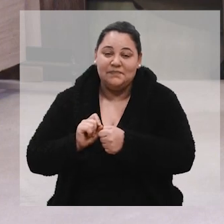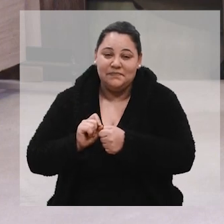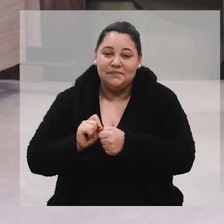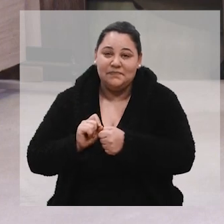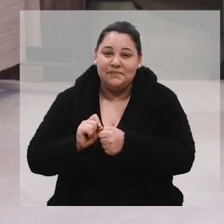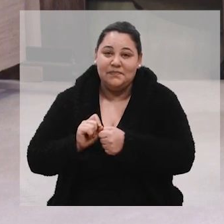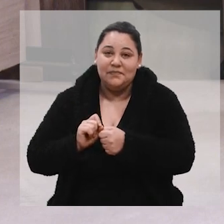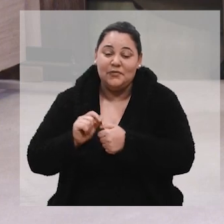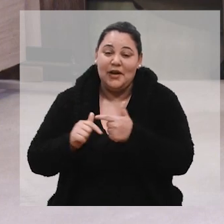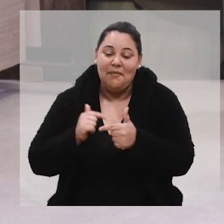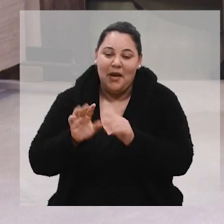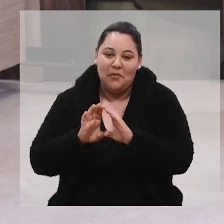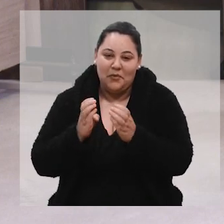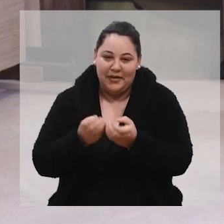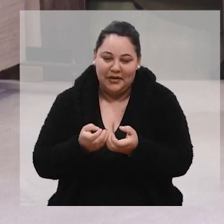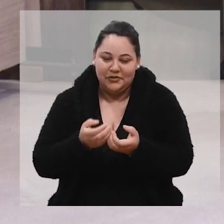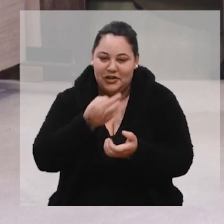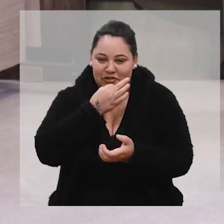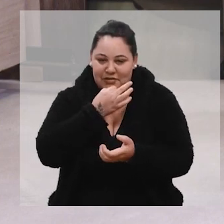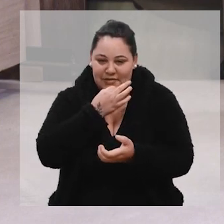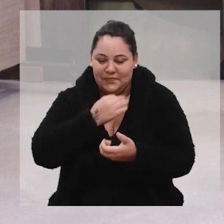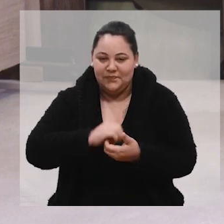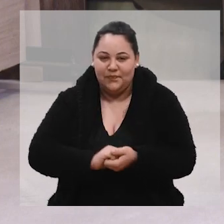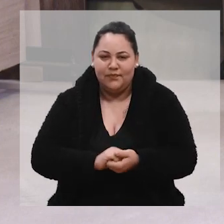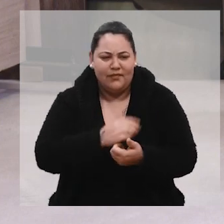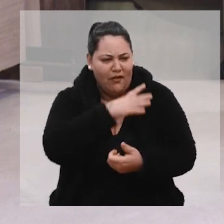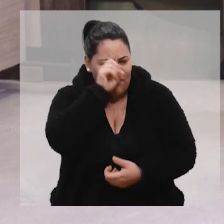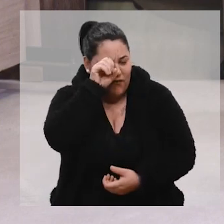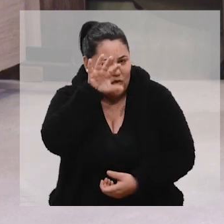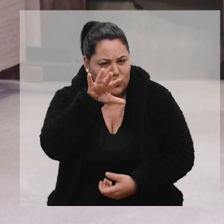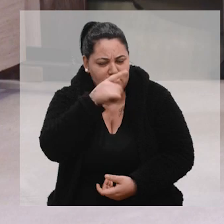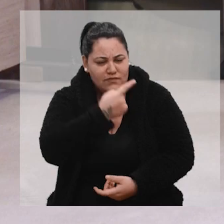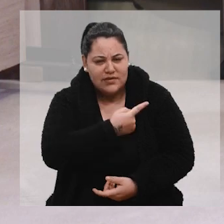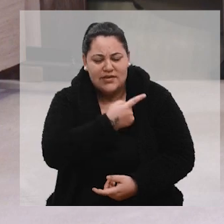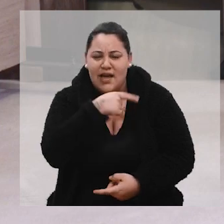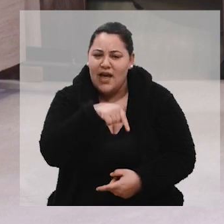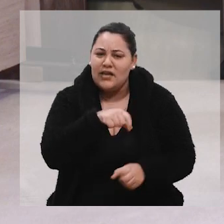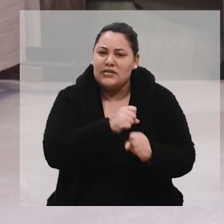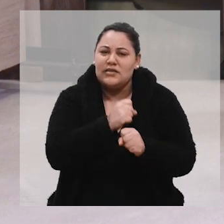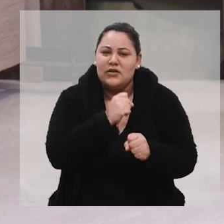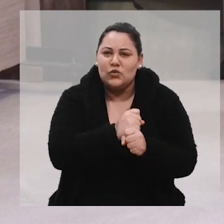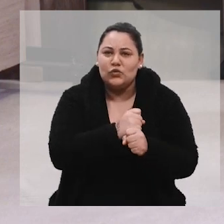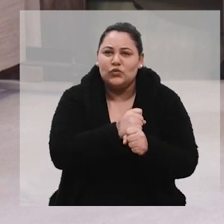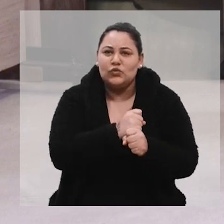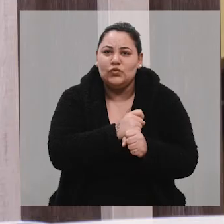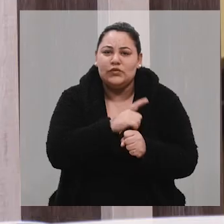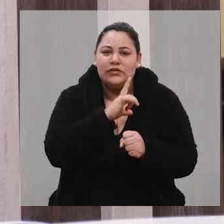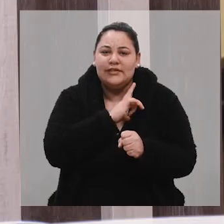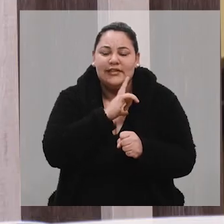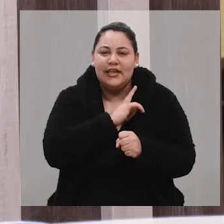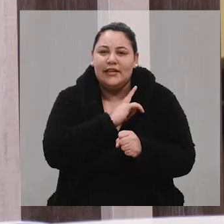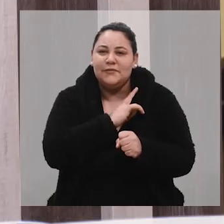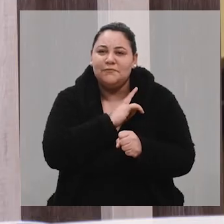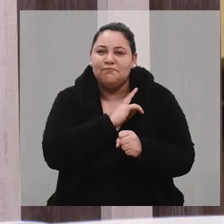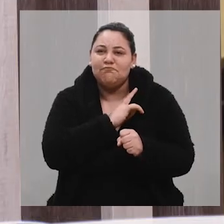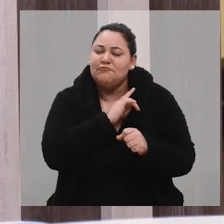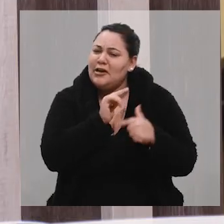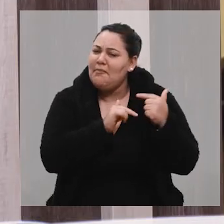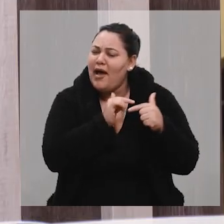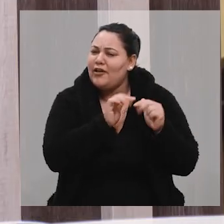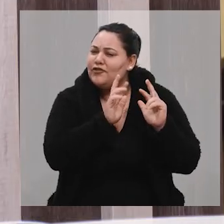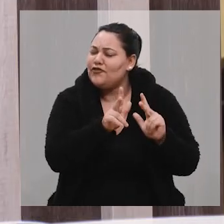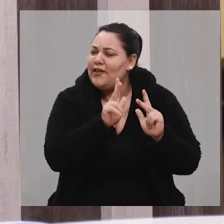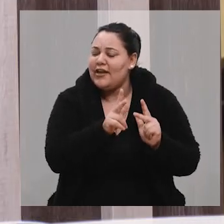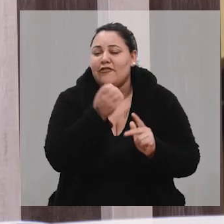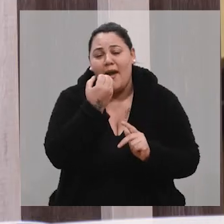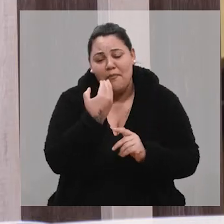da nossa comunidade caxiense. Vereador Fiuza, o senhor, neste ano, tem uma peculiaridade diferente, é